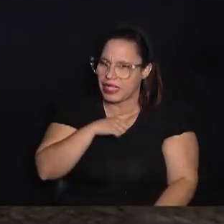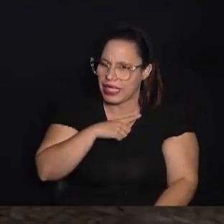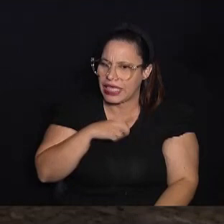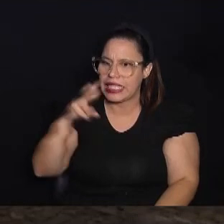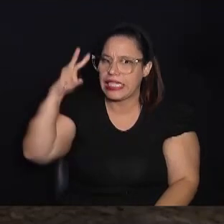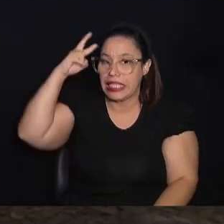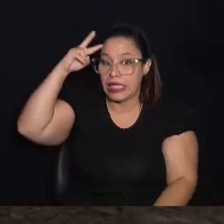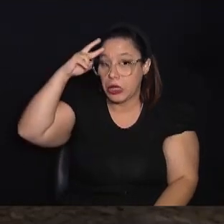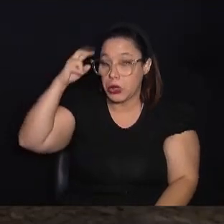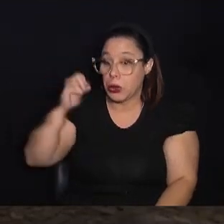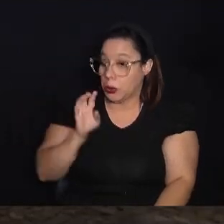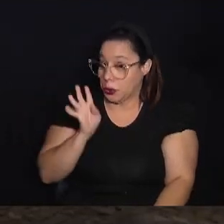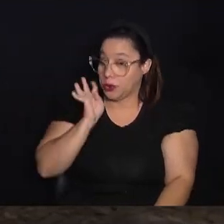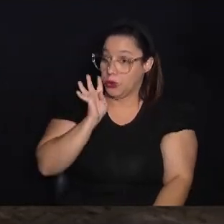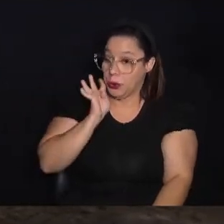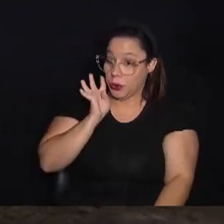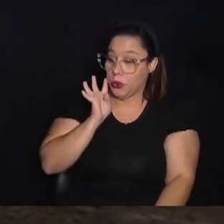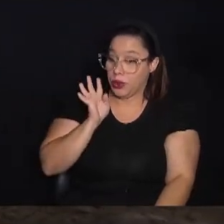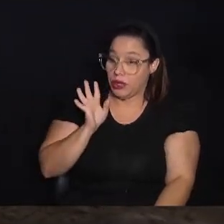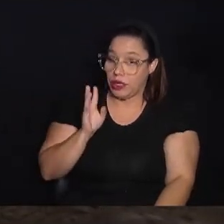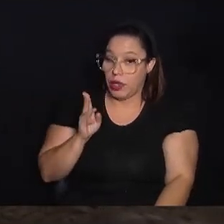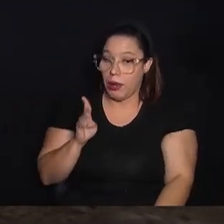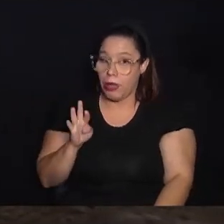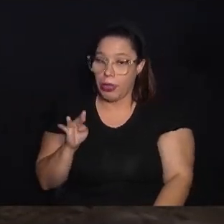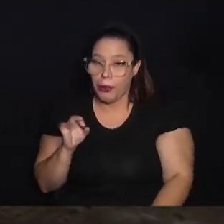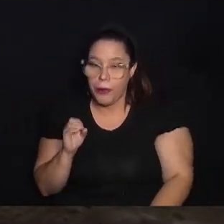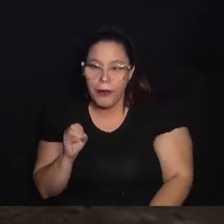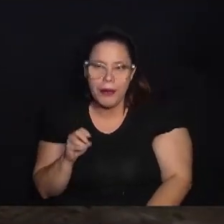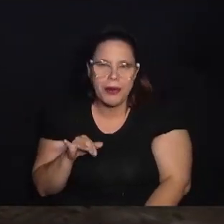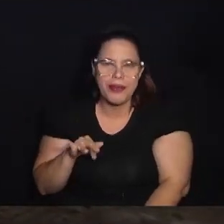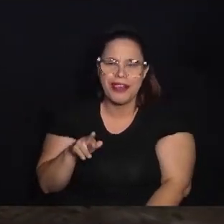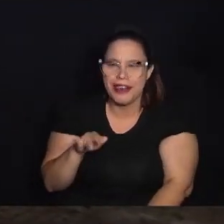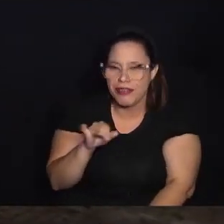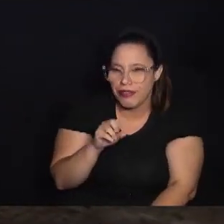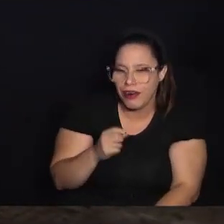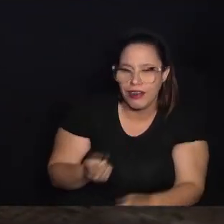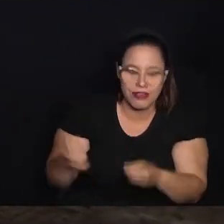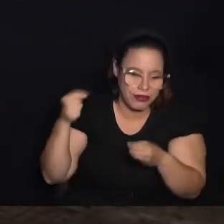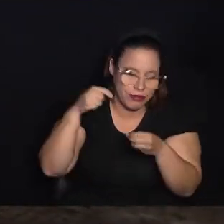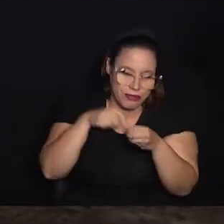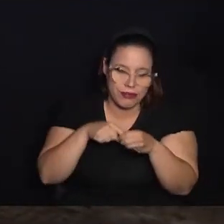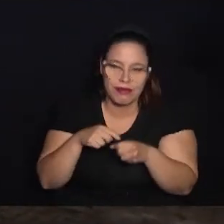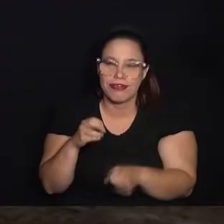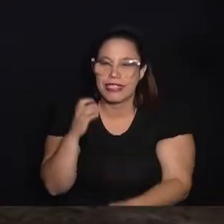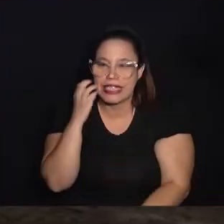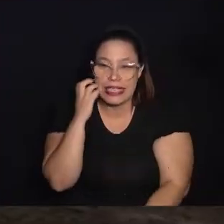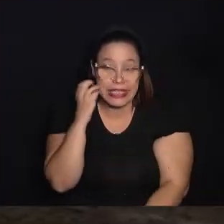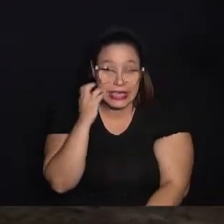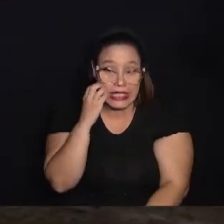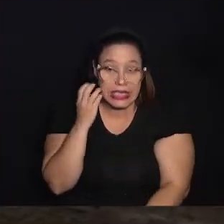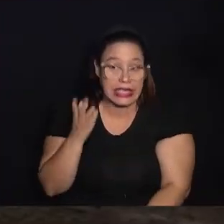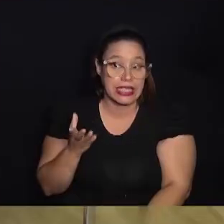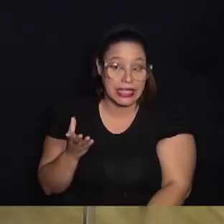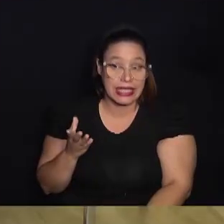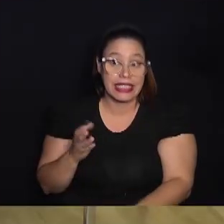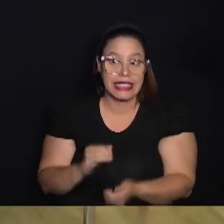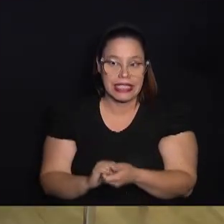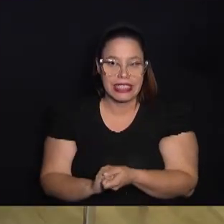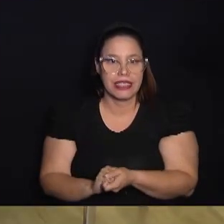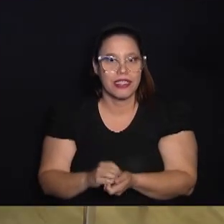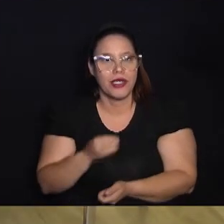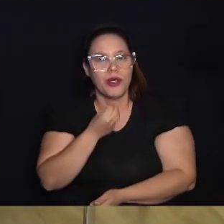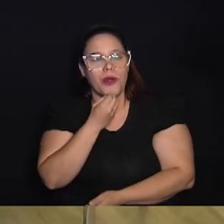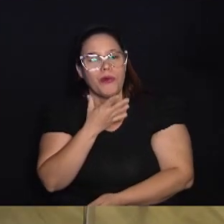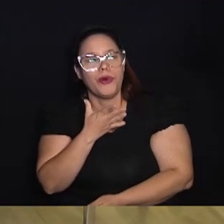bem interessantes aqui do beco do inferno Voltamos com você aí André Pois é muito